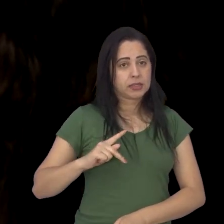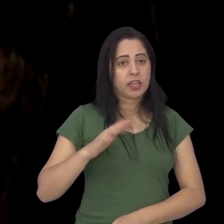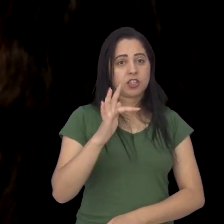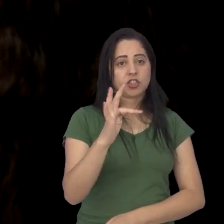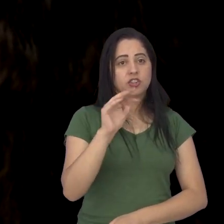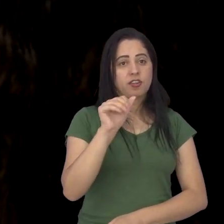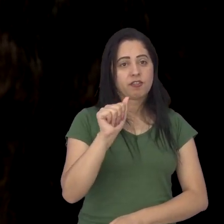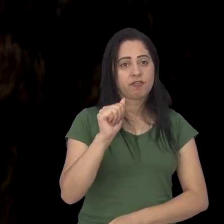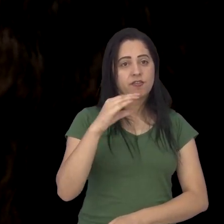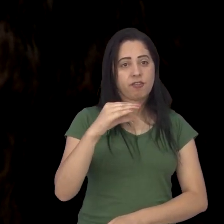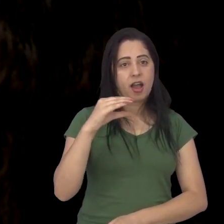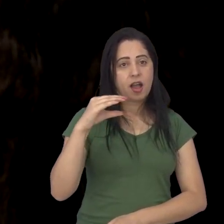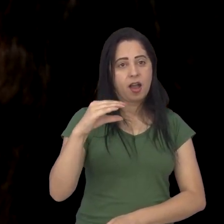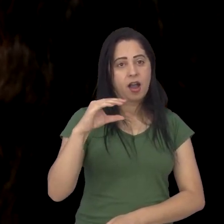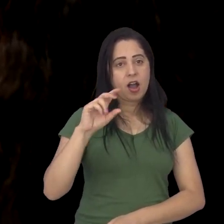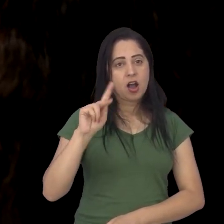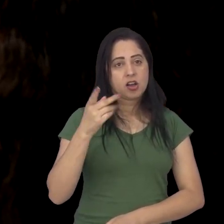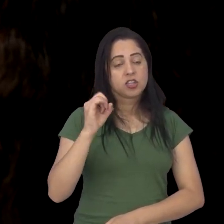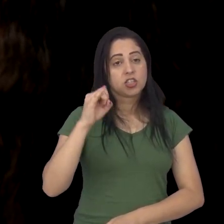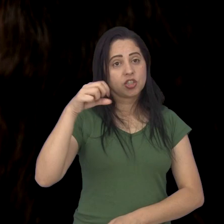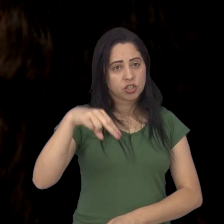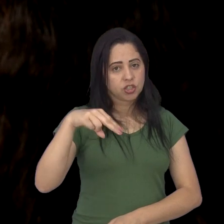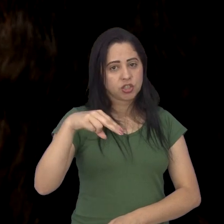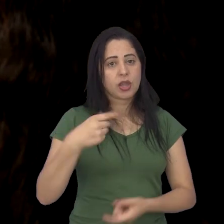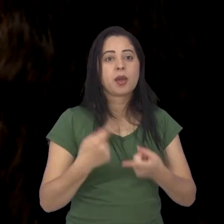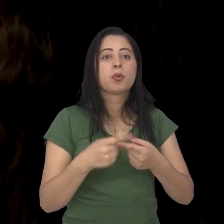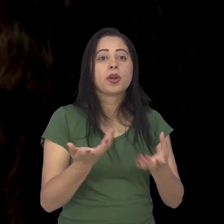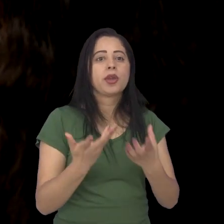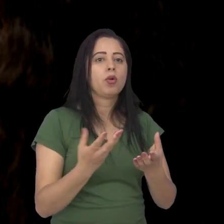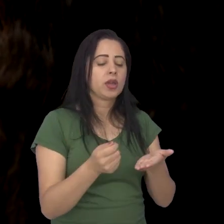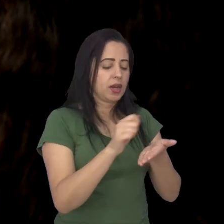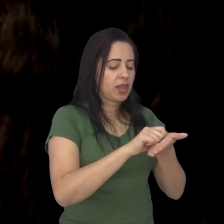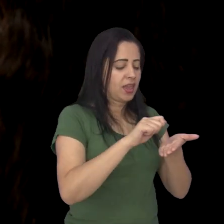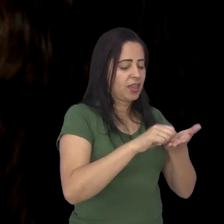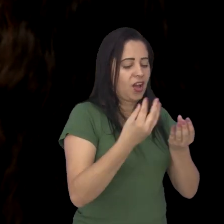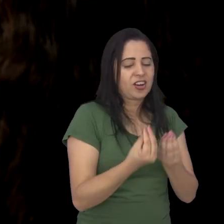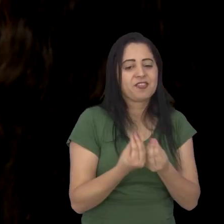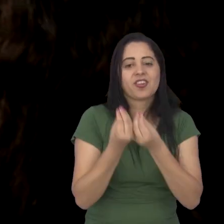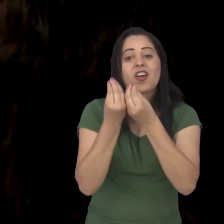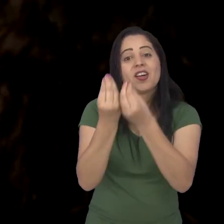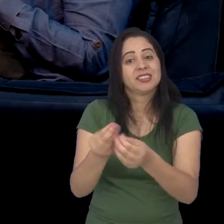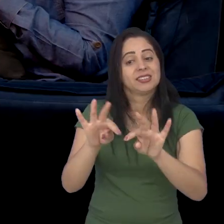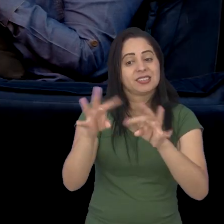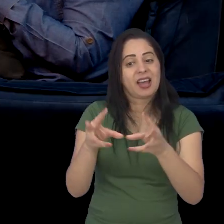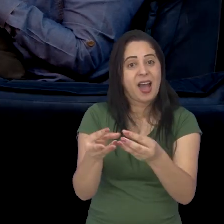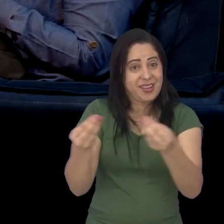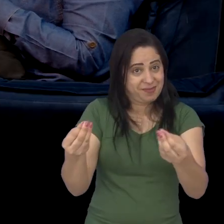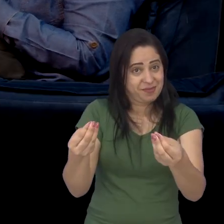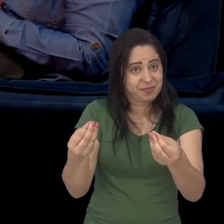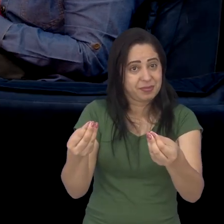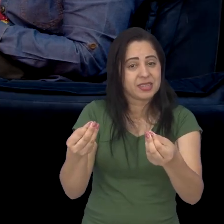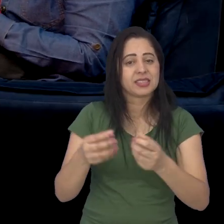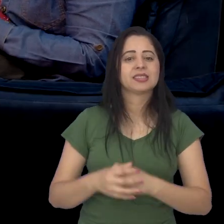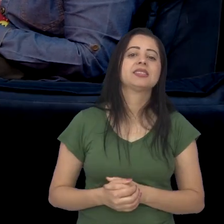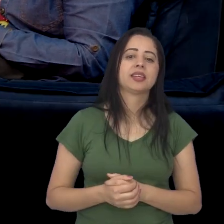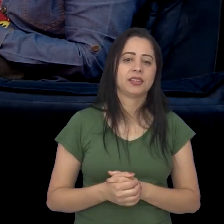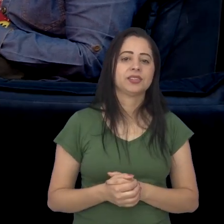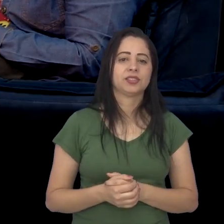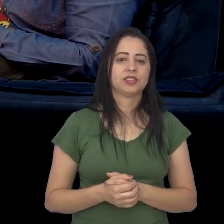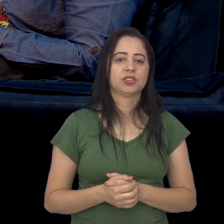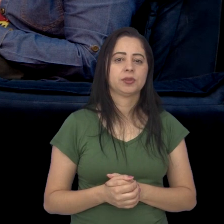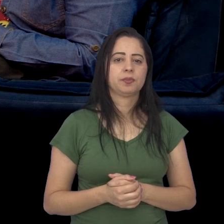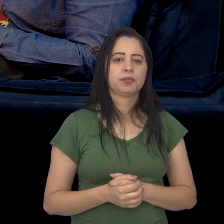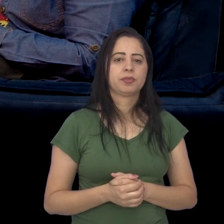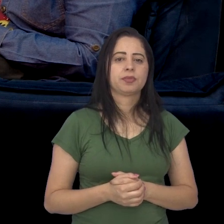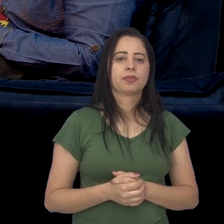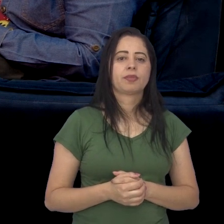Fachin, pedi para conversar com ele para entregar o livro pessoalmente, né, em mãos. Já que eles colaboraram, né? E eu achei que ele ia